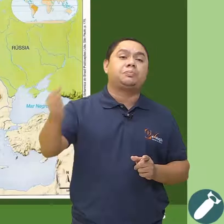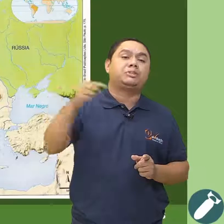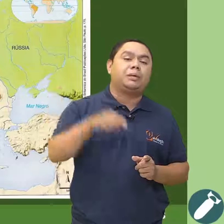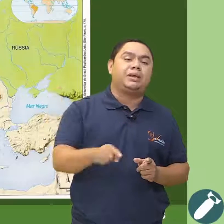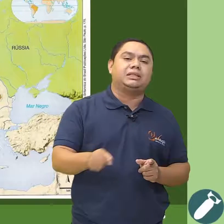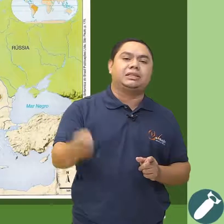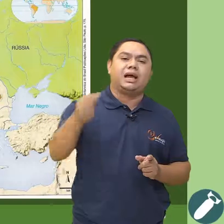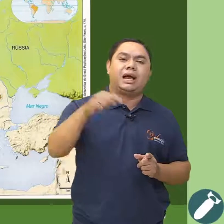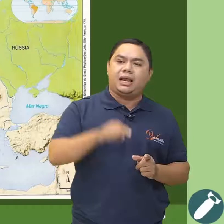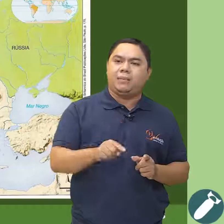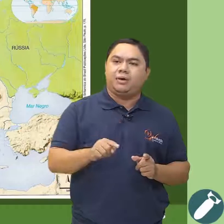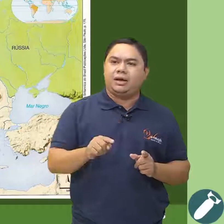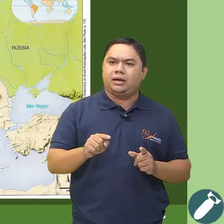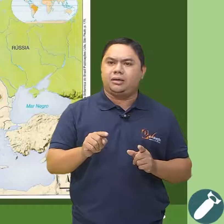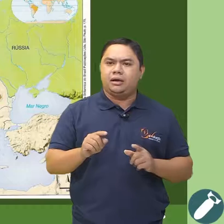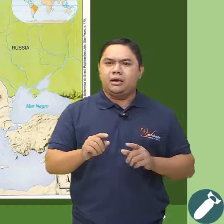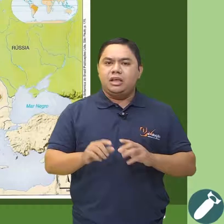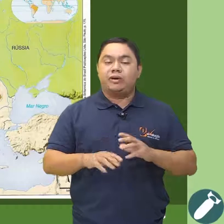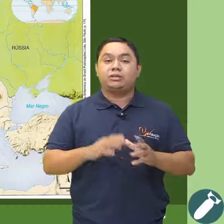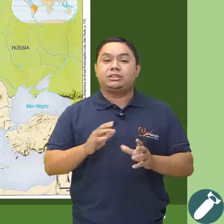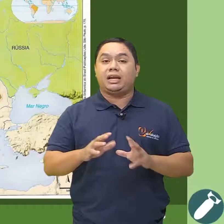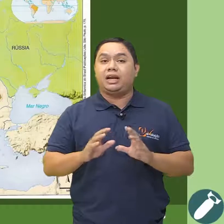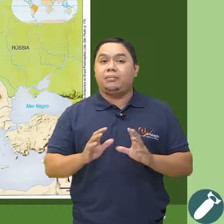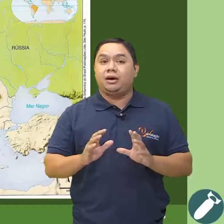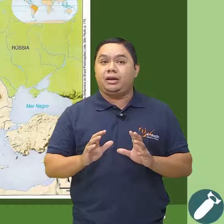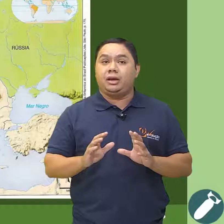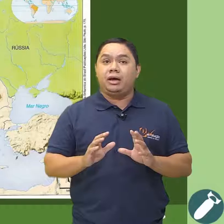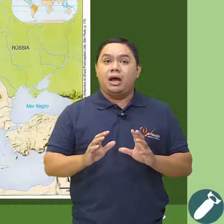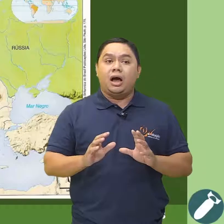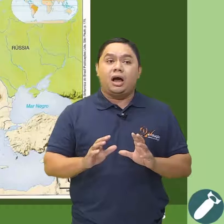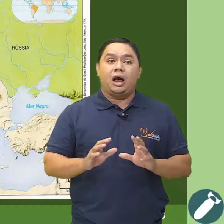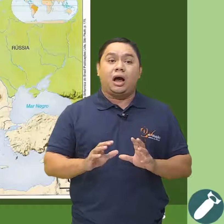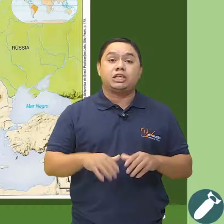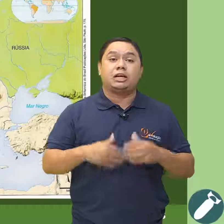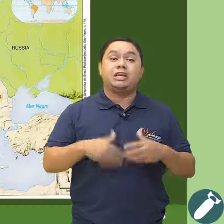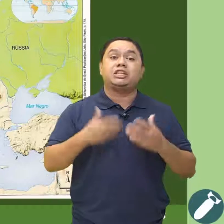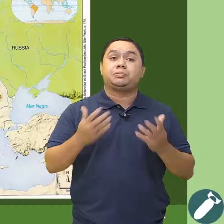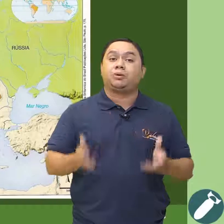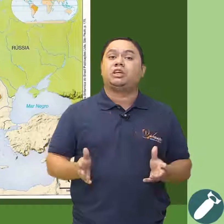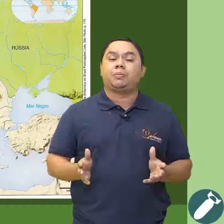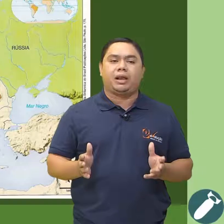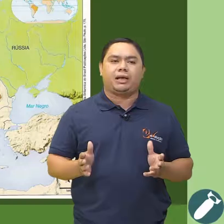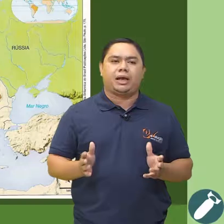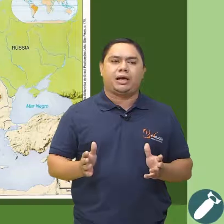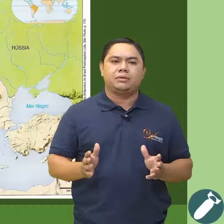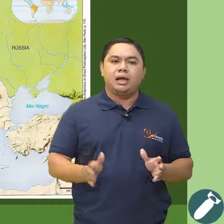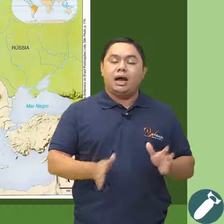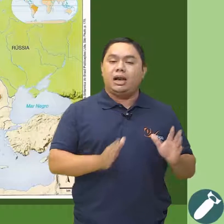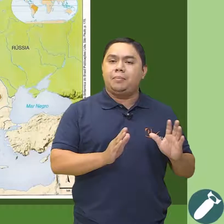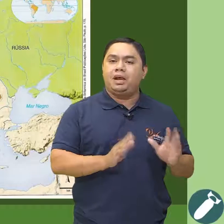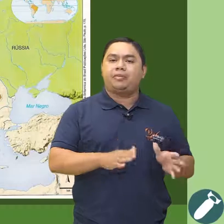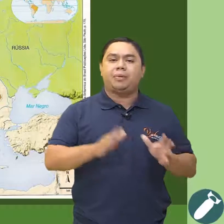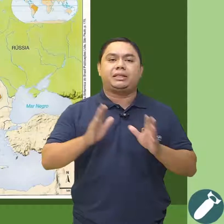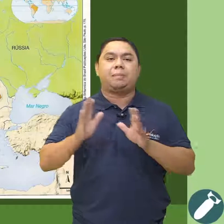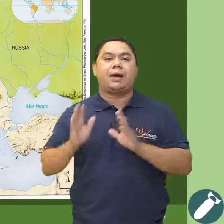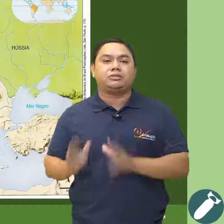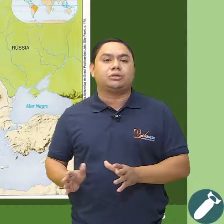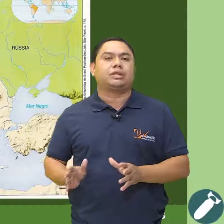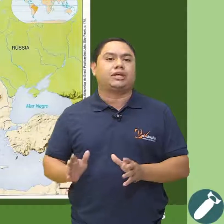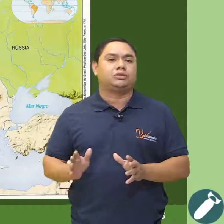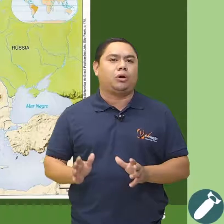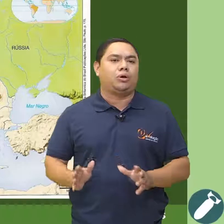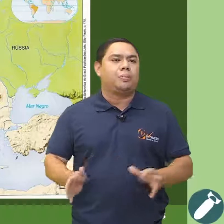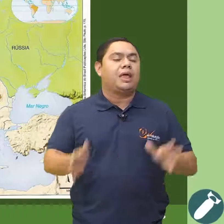vai responsabilizar a Alemanha e vai considerar a Alemanha a grande responsável pela guerra. A Alemanha vai perder parte do